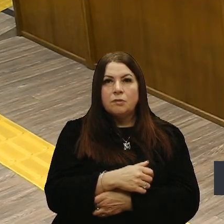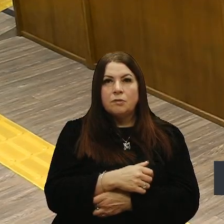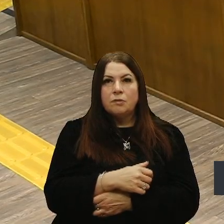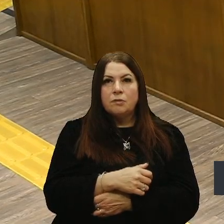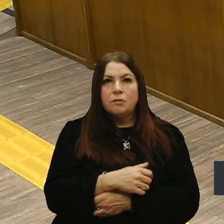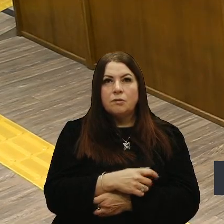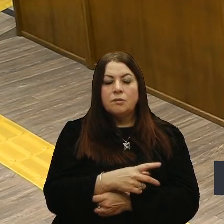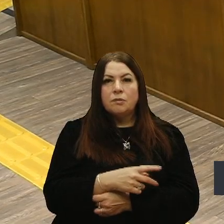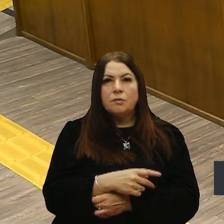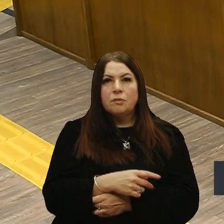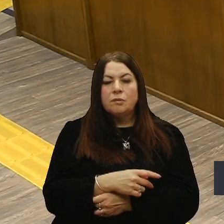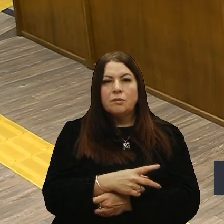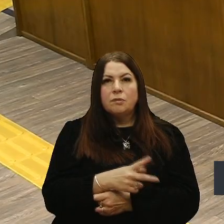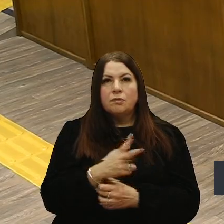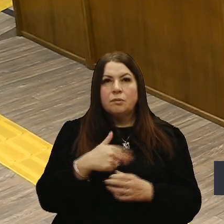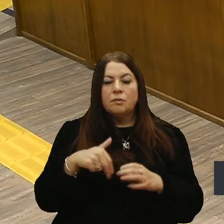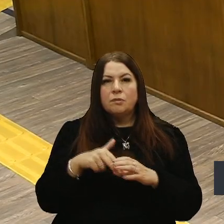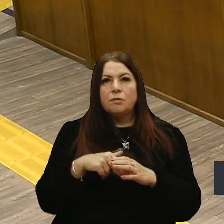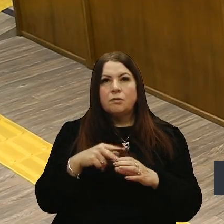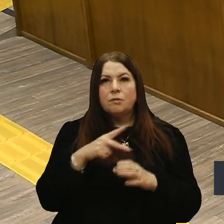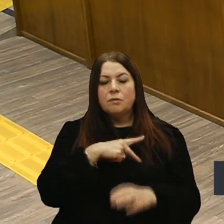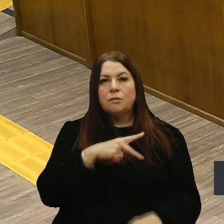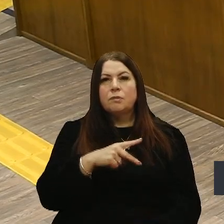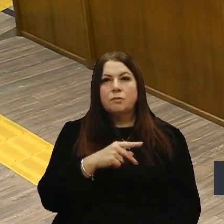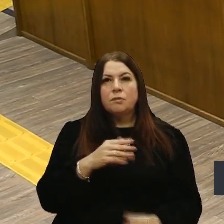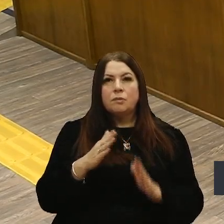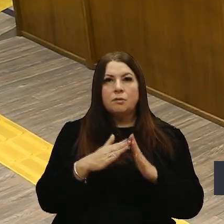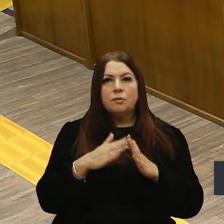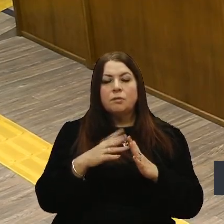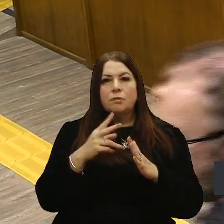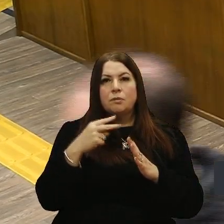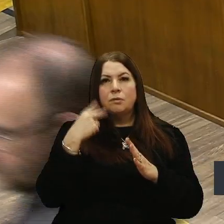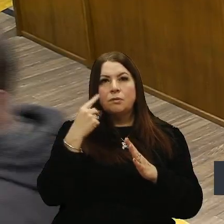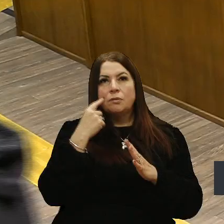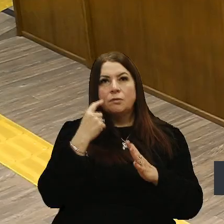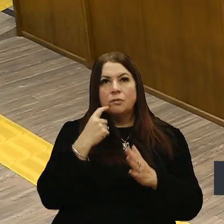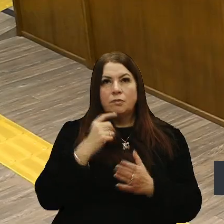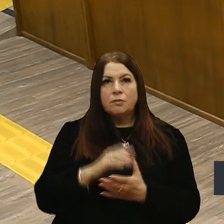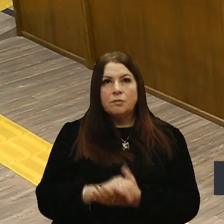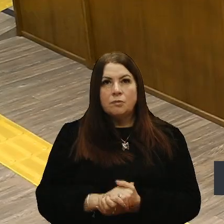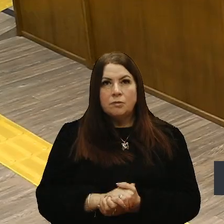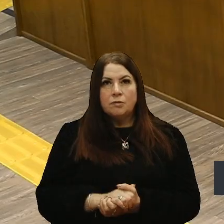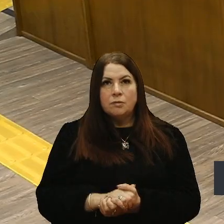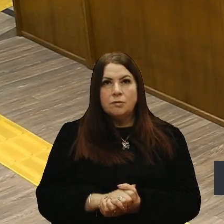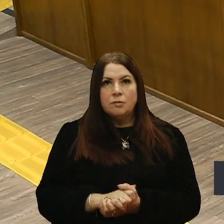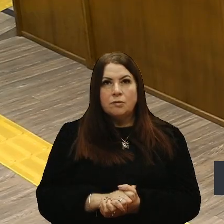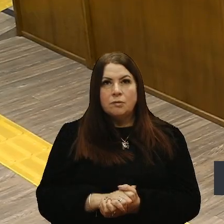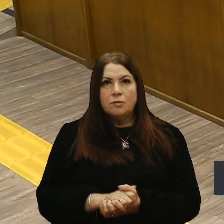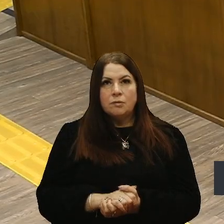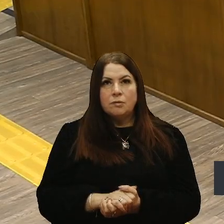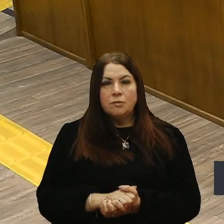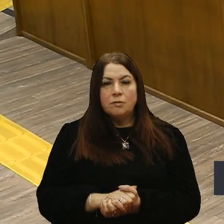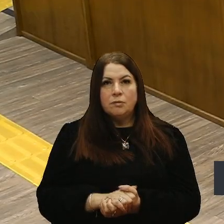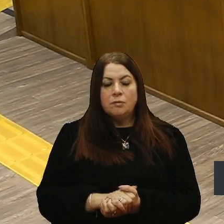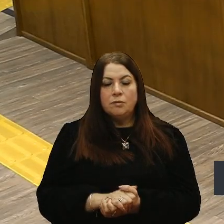Com a palavra da tribuna, o presidente desta casa, o vereador Wagner Petrini.